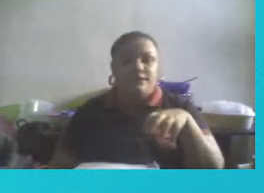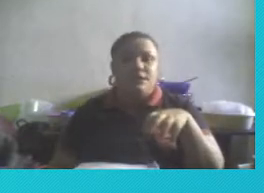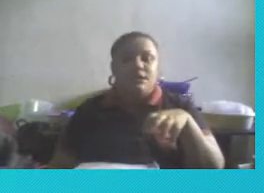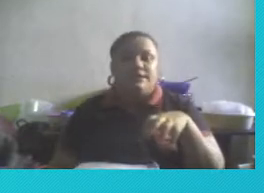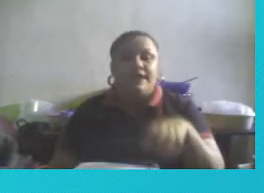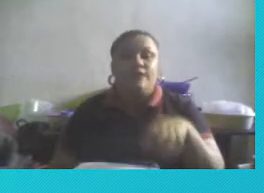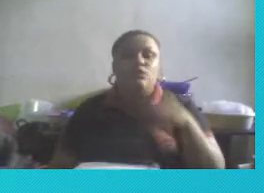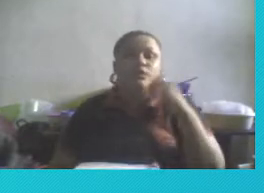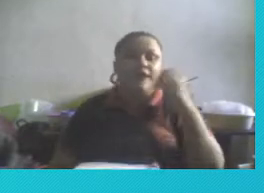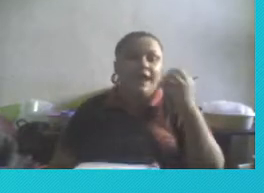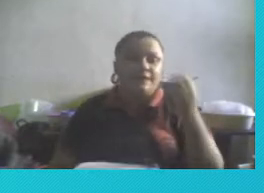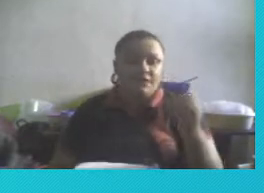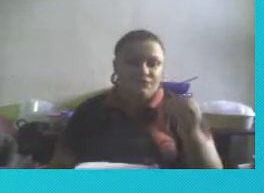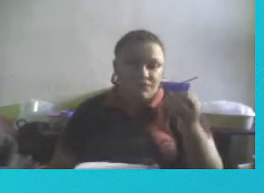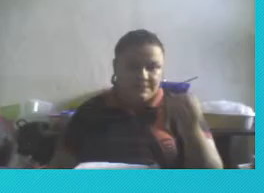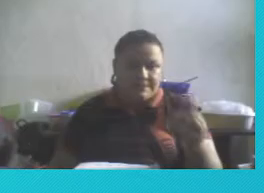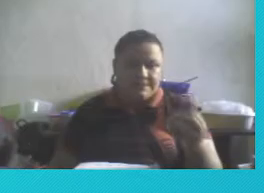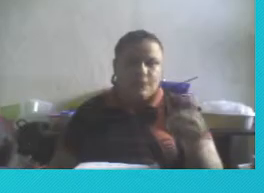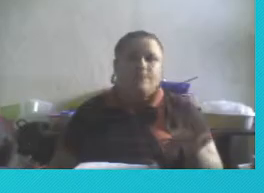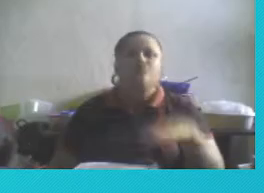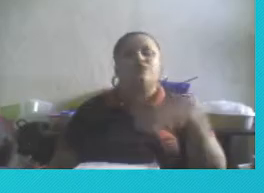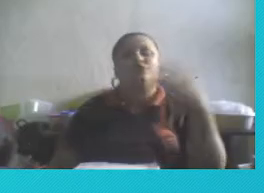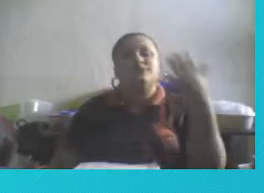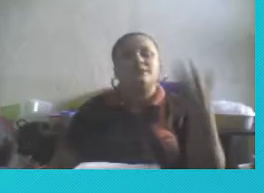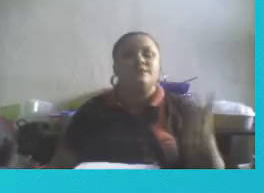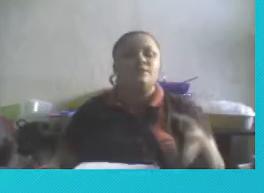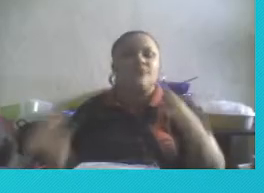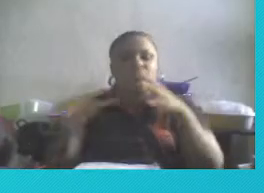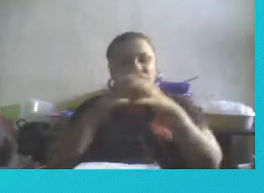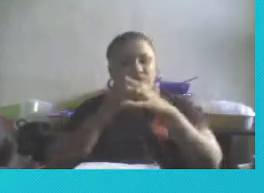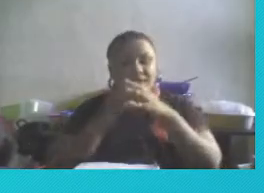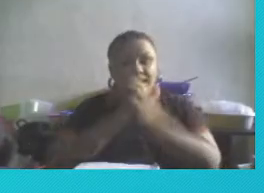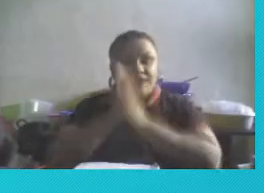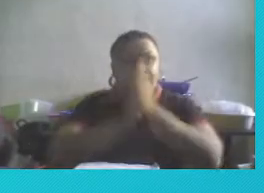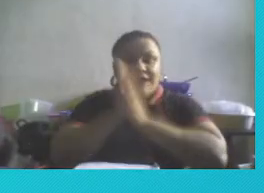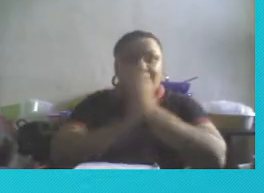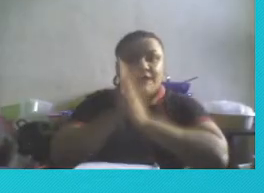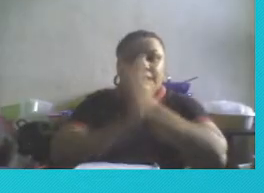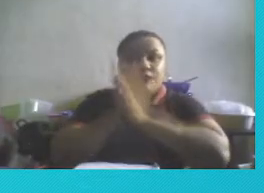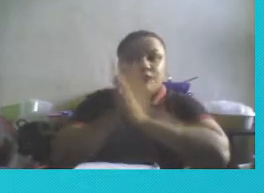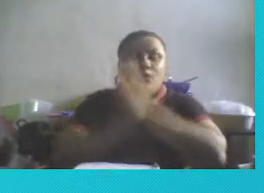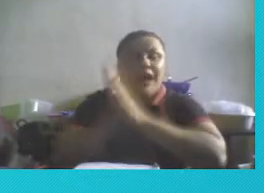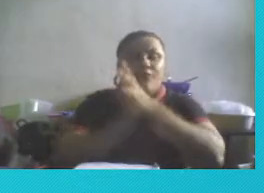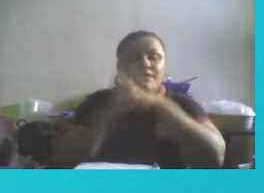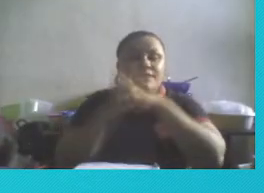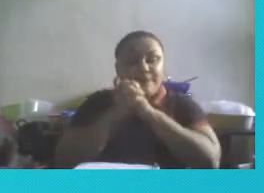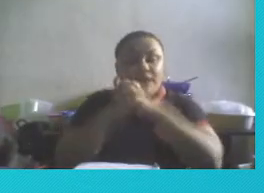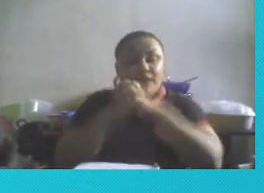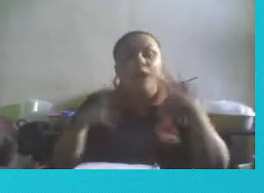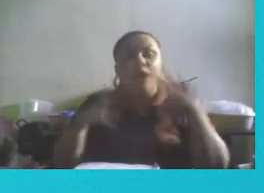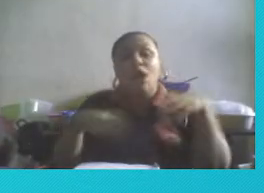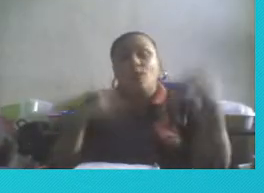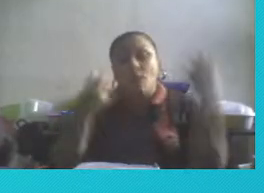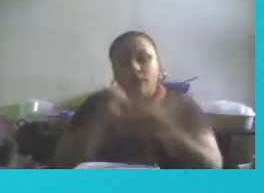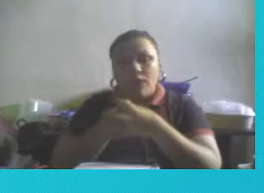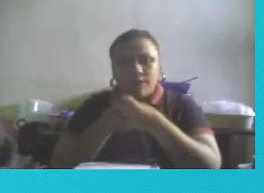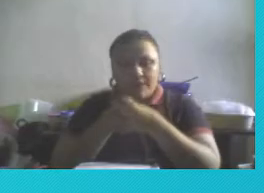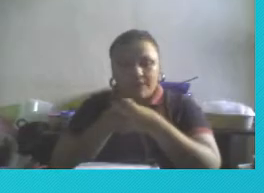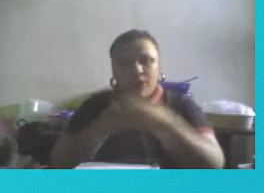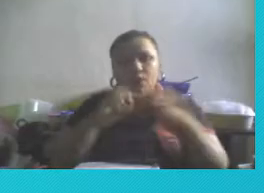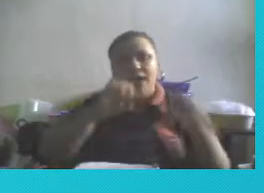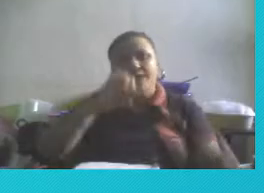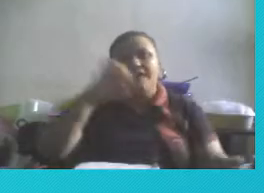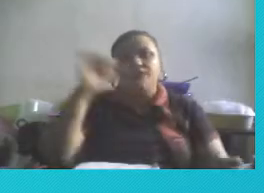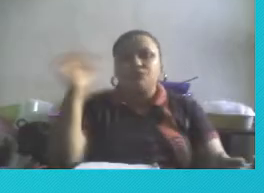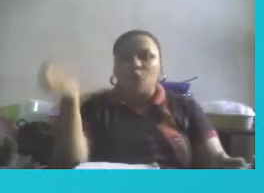higienize, certo? E o que é essa higienização? Higienize as mãos frequentemente, lavando com água e sabão. Porque o